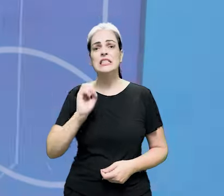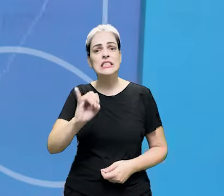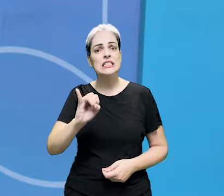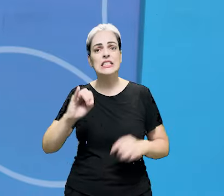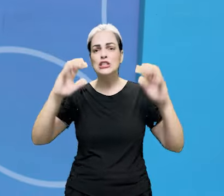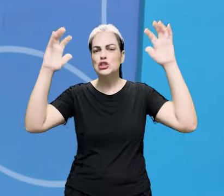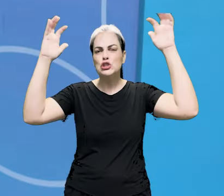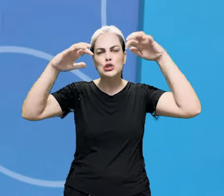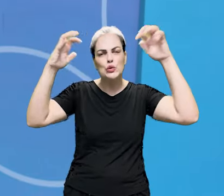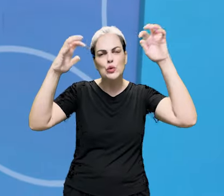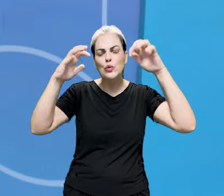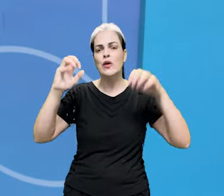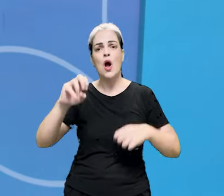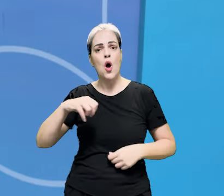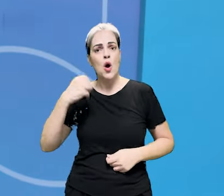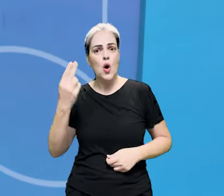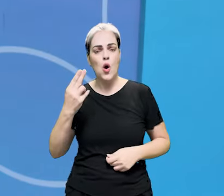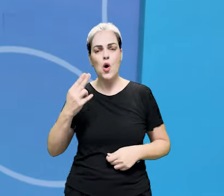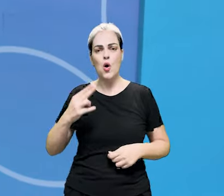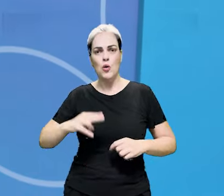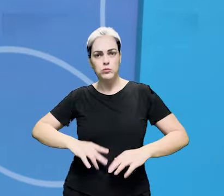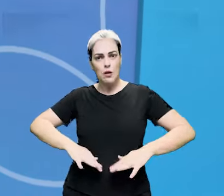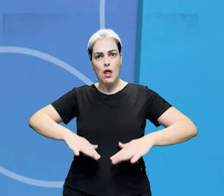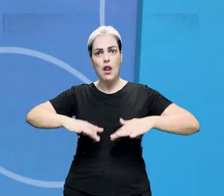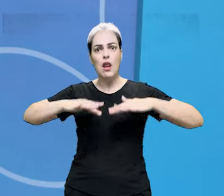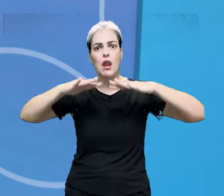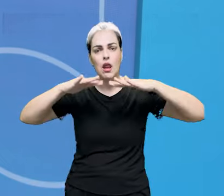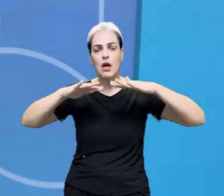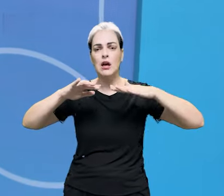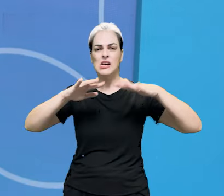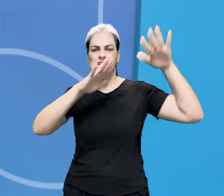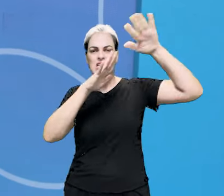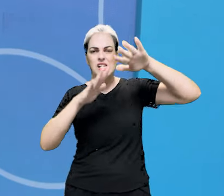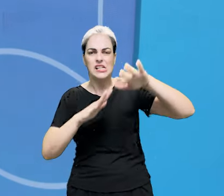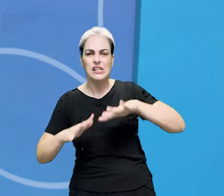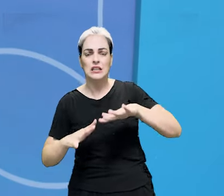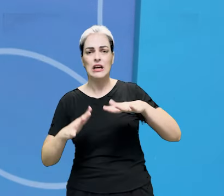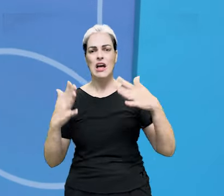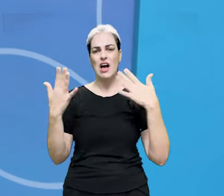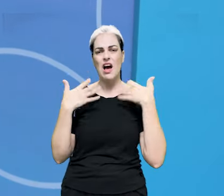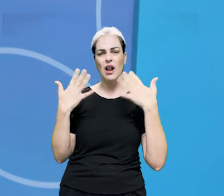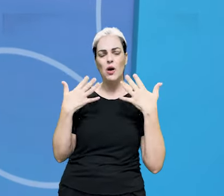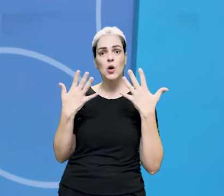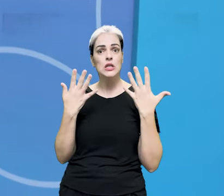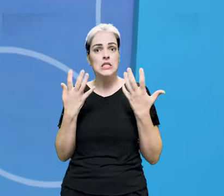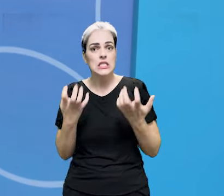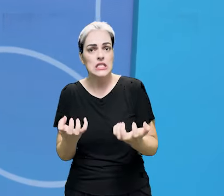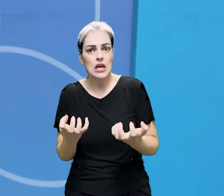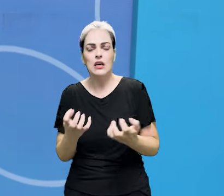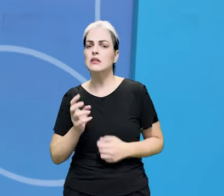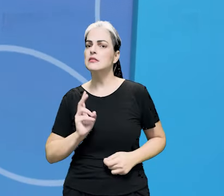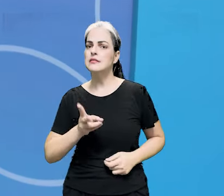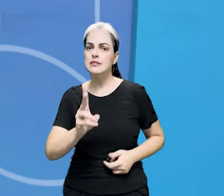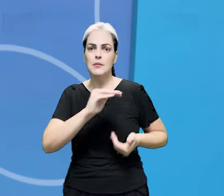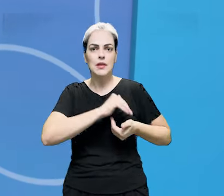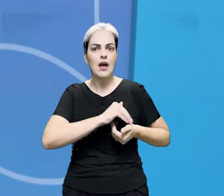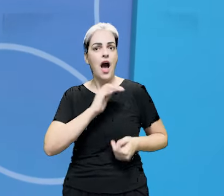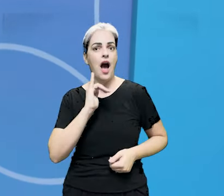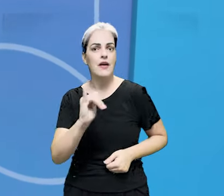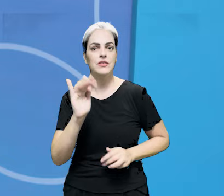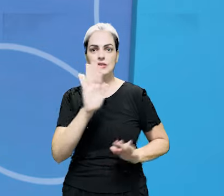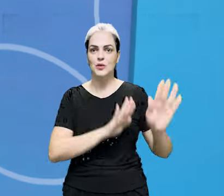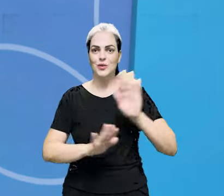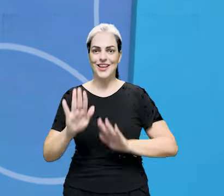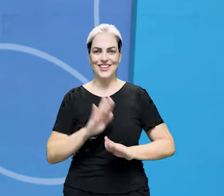Sejam chuvas intensas, enchentes, deslizamentos de terra, excesso de calor ou baixa umidade, a Defesa Civil está sempre aqui